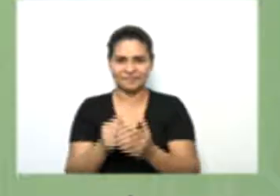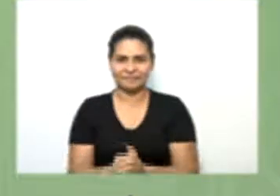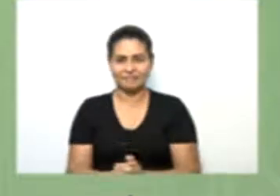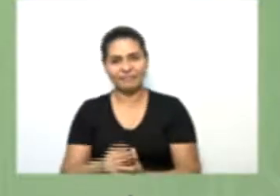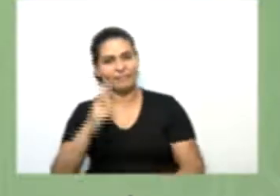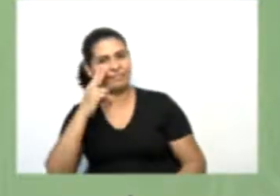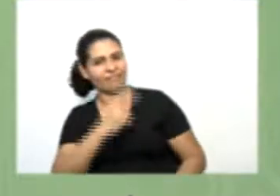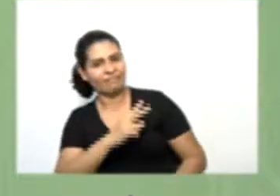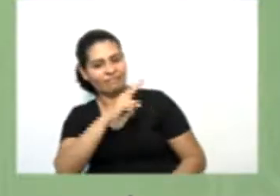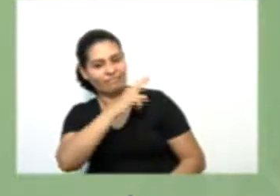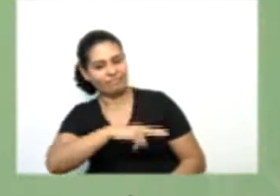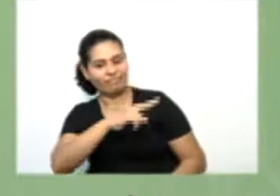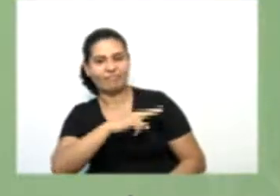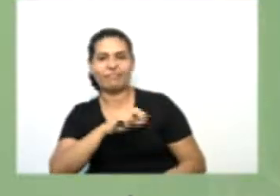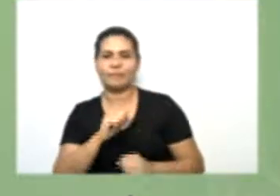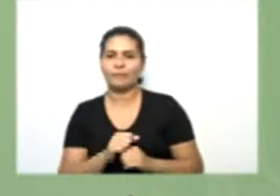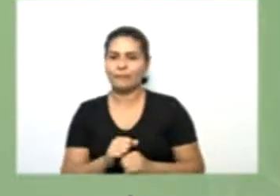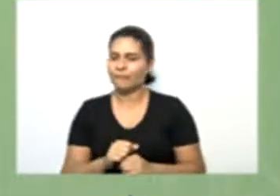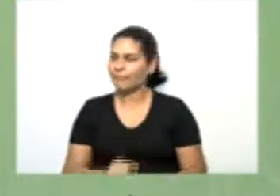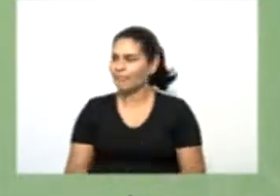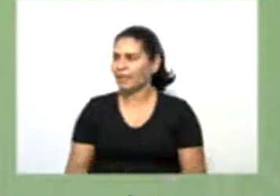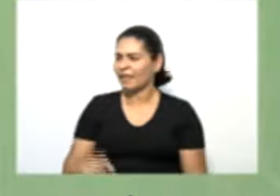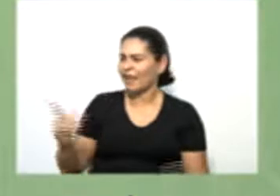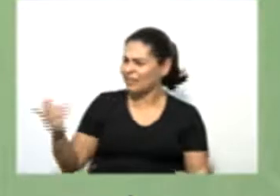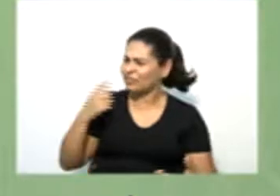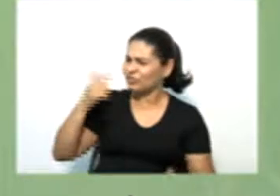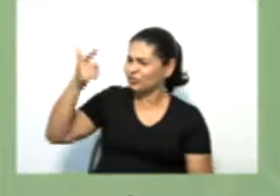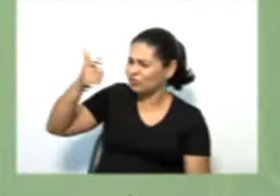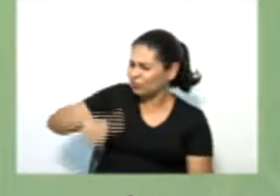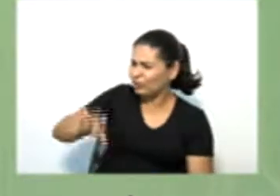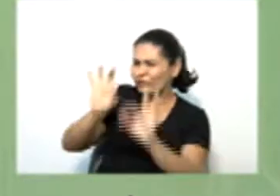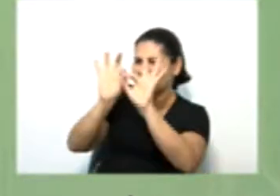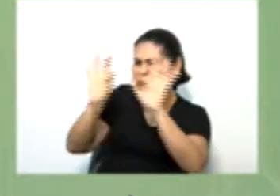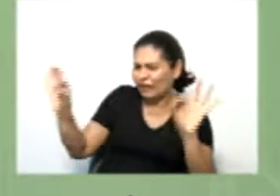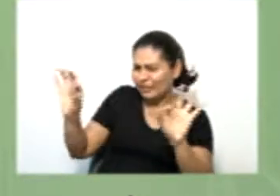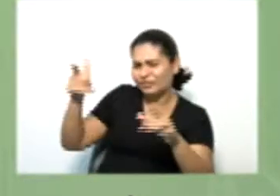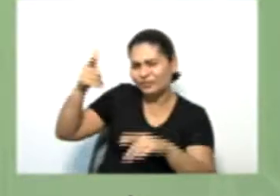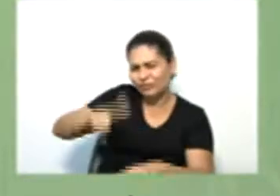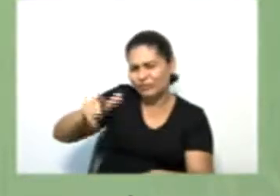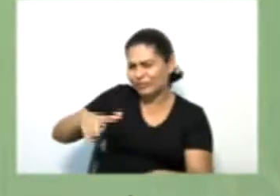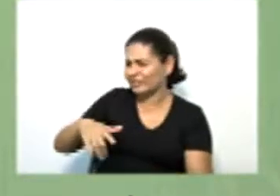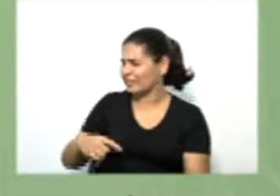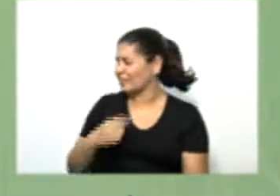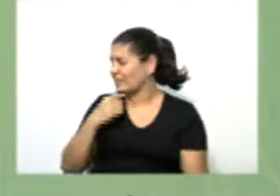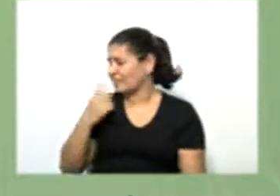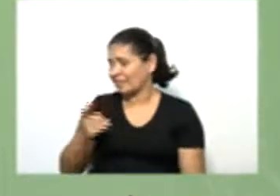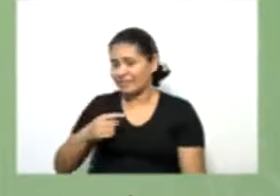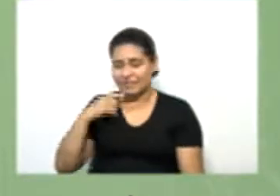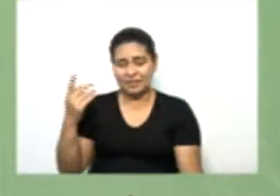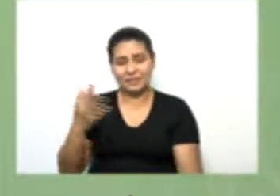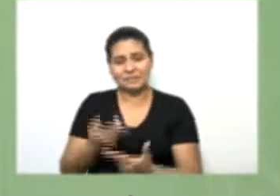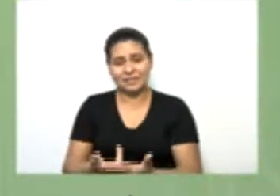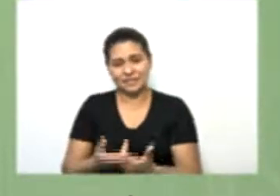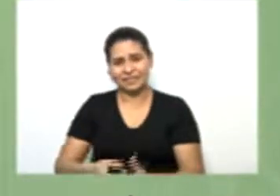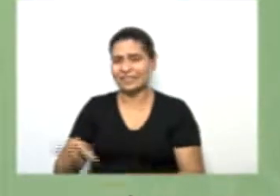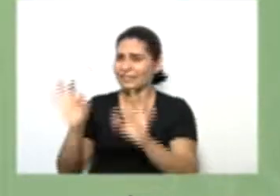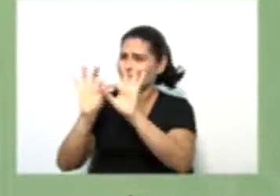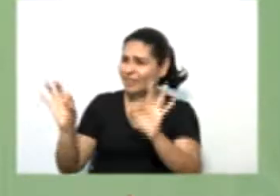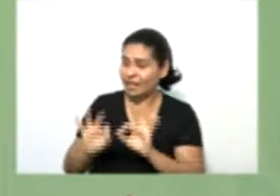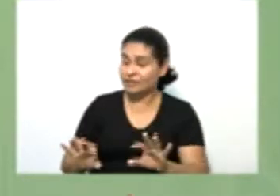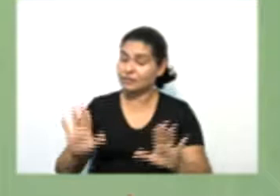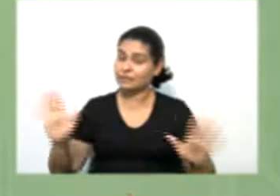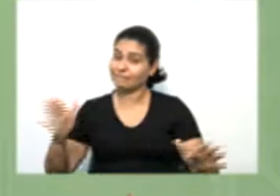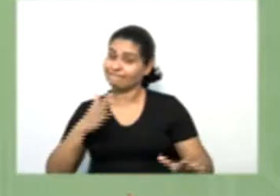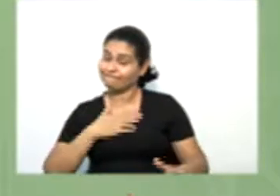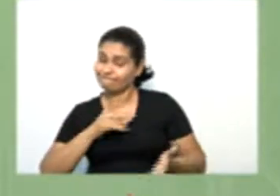aqui no quadro, olha só. Puxa vida, professor, de novo essa frase, professor. Puxa vida, eu não consigo mais ver essa frase na minha frente. Pois é,